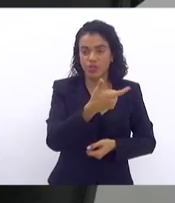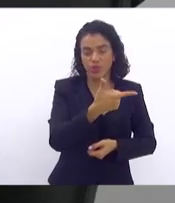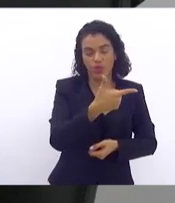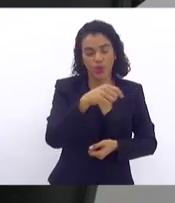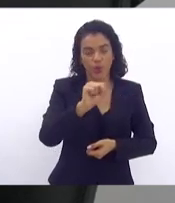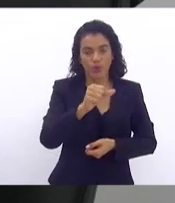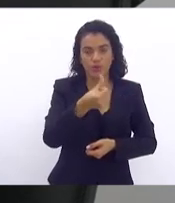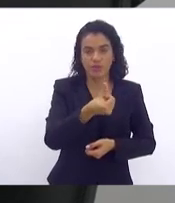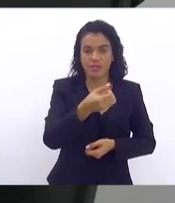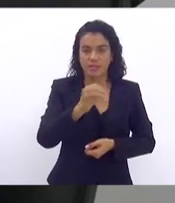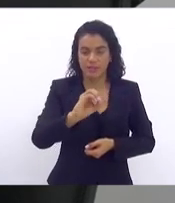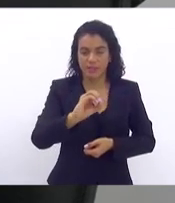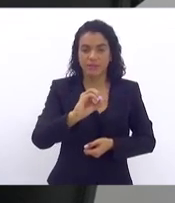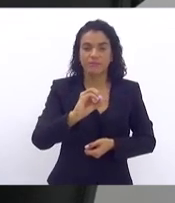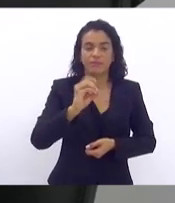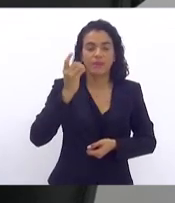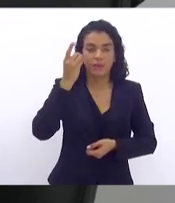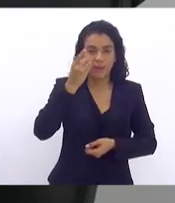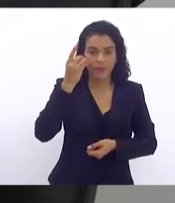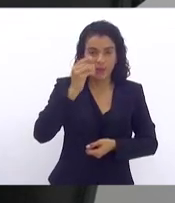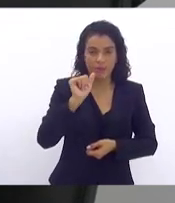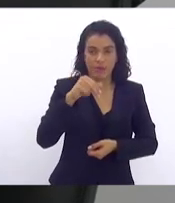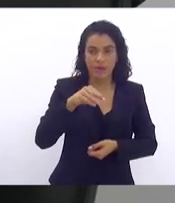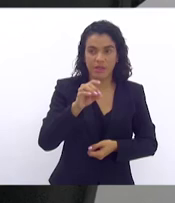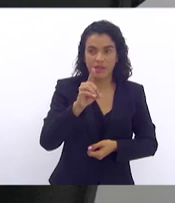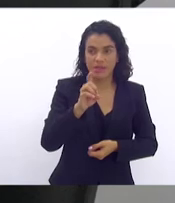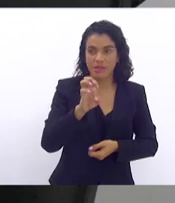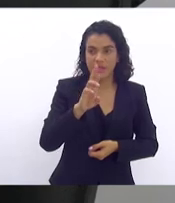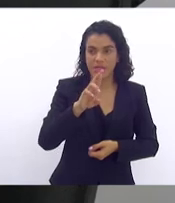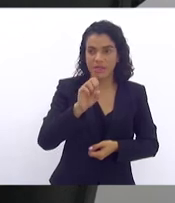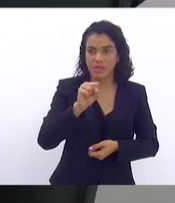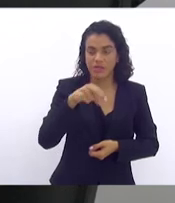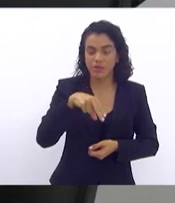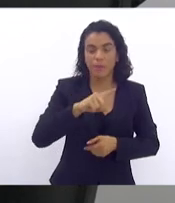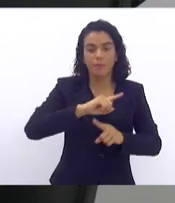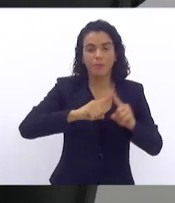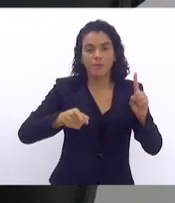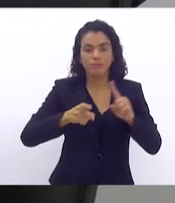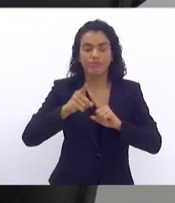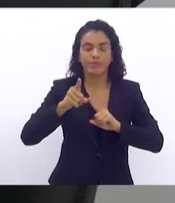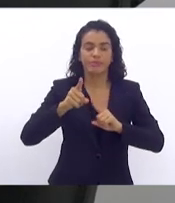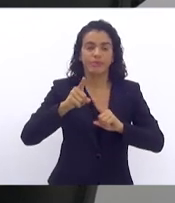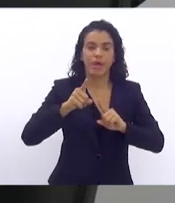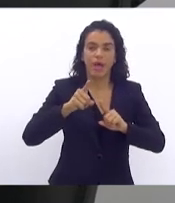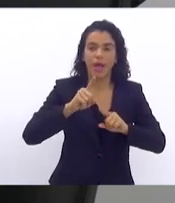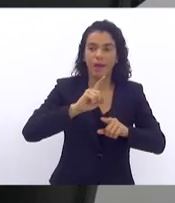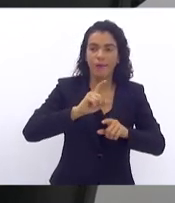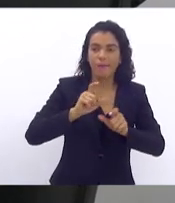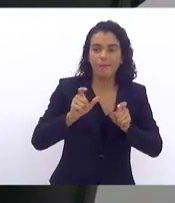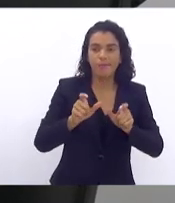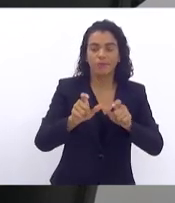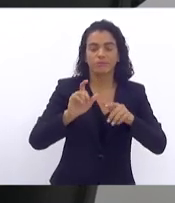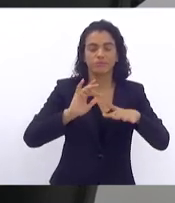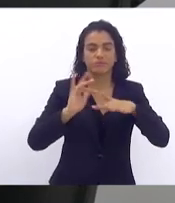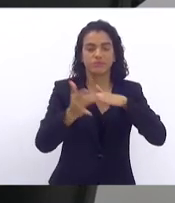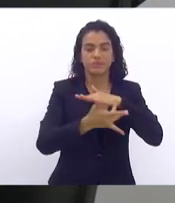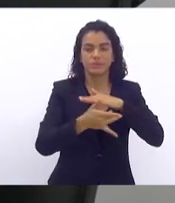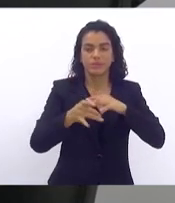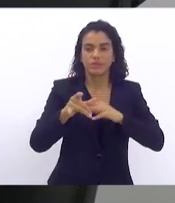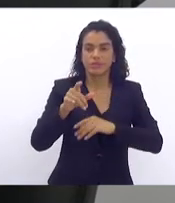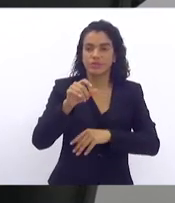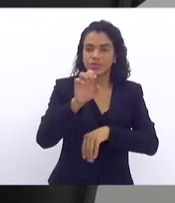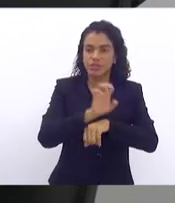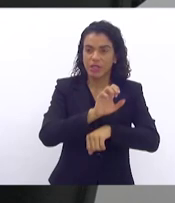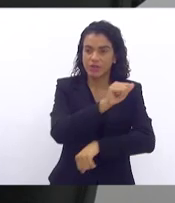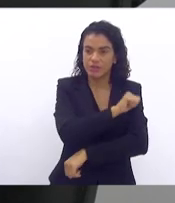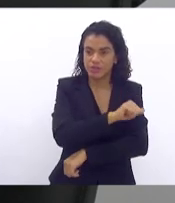de 2020, de autoria do deputado Anderson Moraes, que dispõe sobre a proibição da censura nas redes sociais dos cidadãos do Estado do Rio de Janeiro, na forma